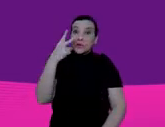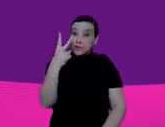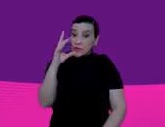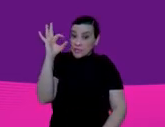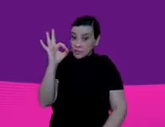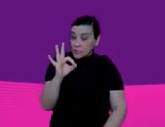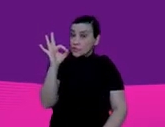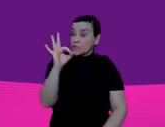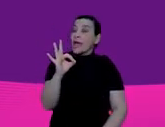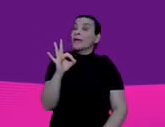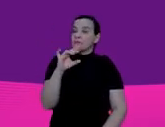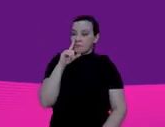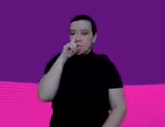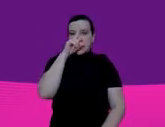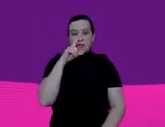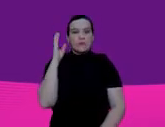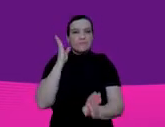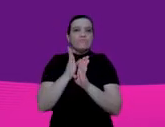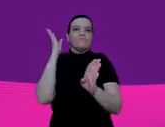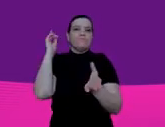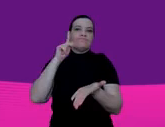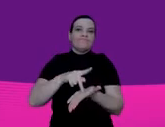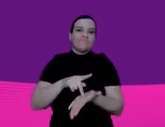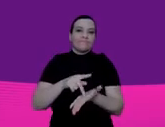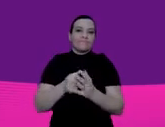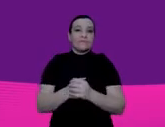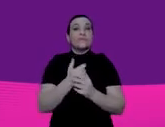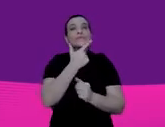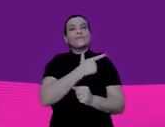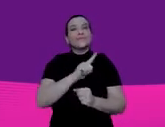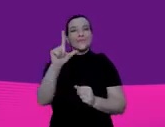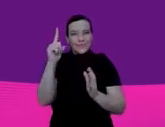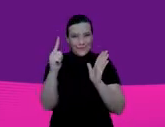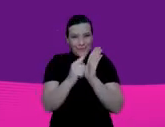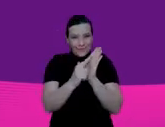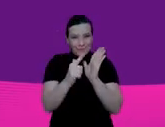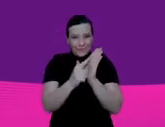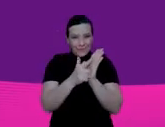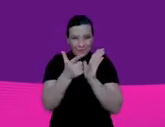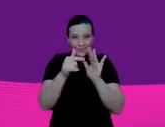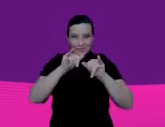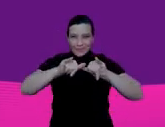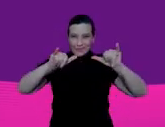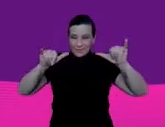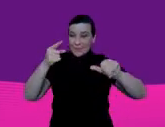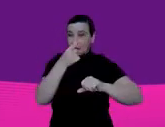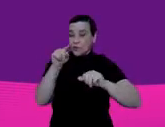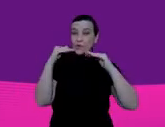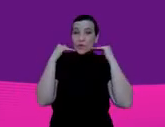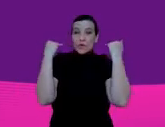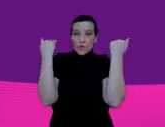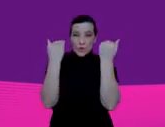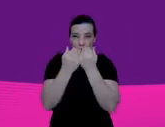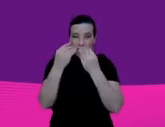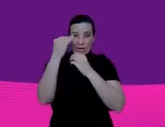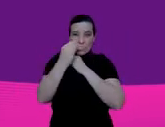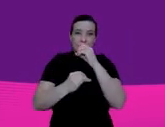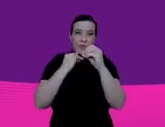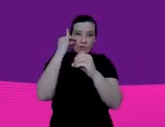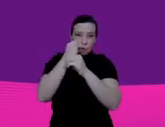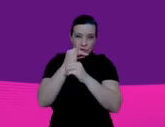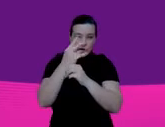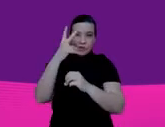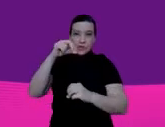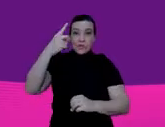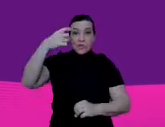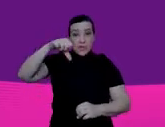achados críticos. Essa outra publicação que a gente levou no último Congresso Mundial de Cefaleia Presencial 2019, a gente mostrou